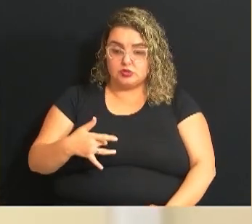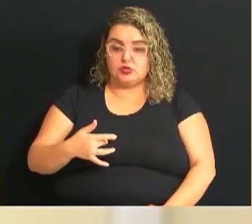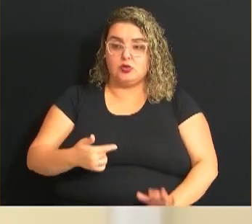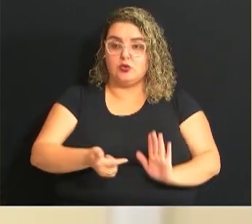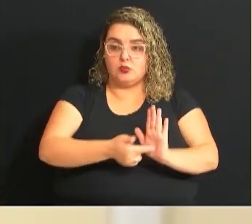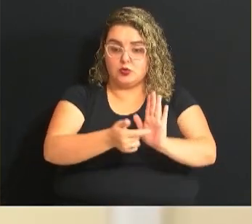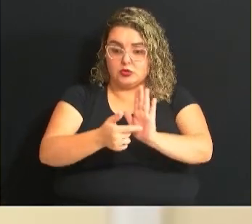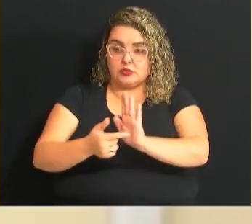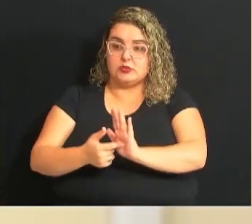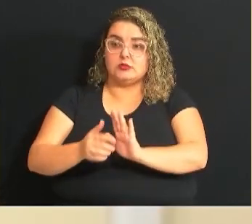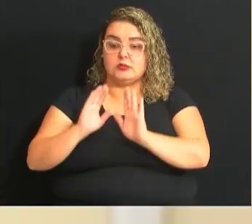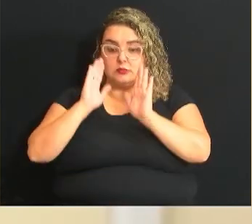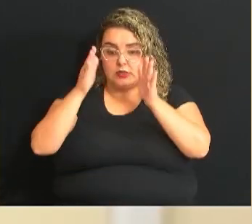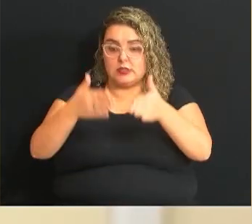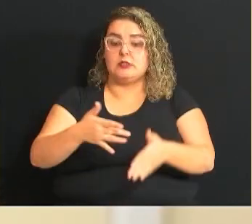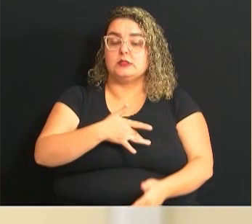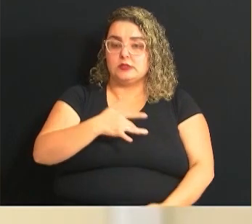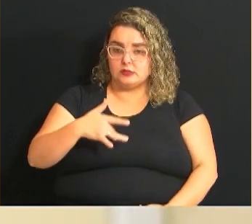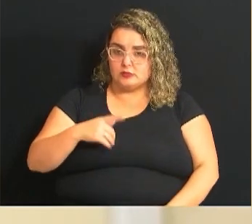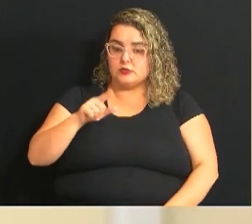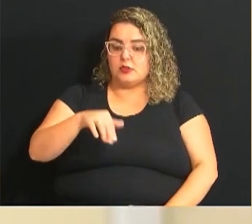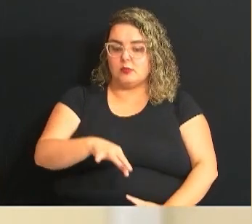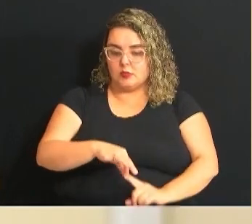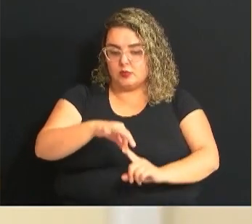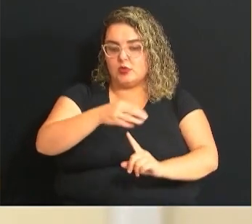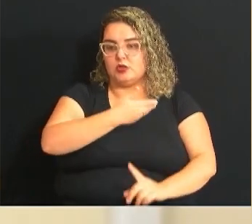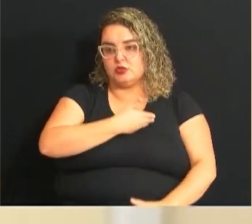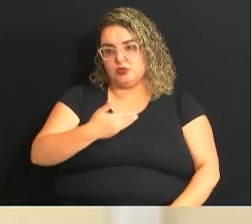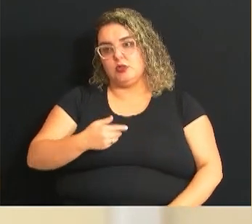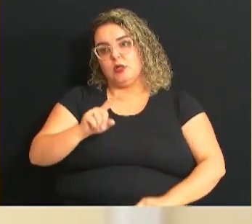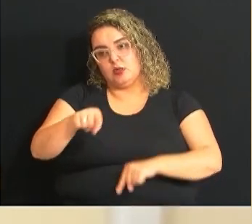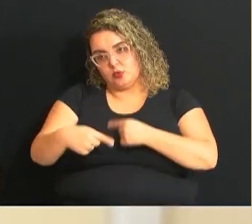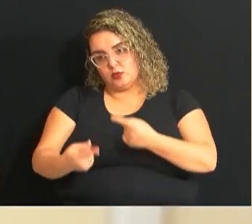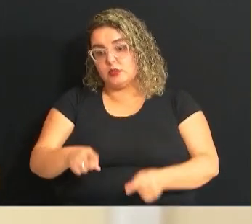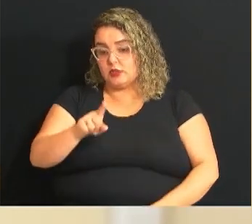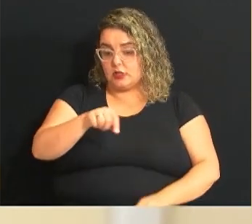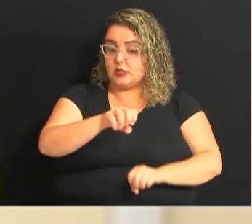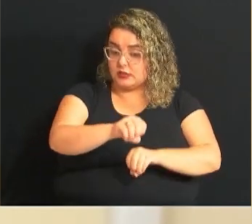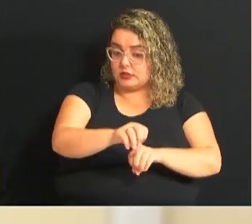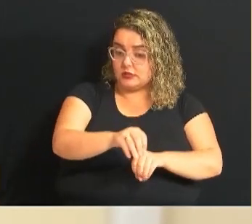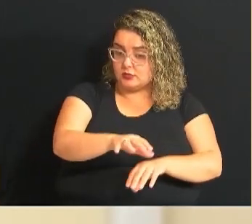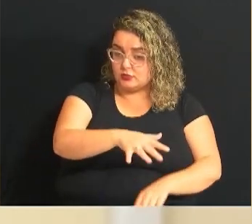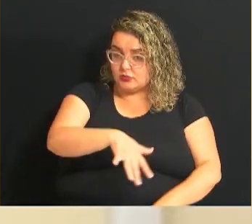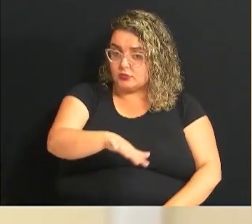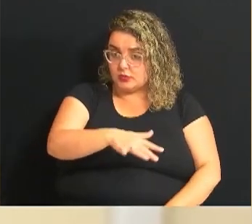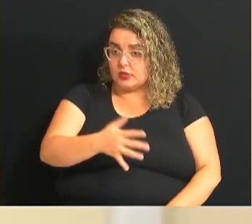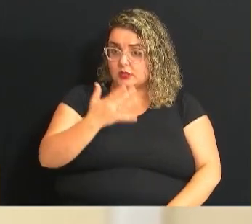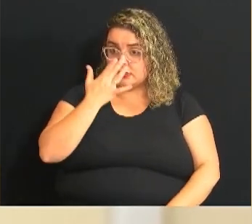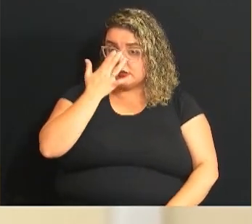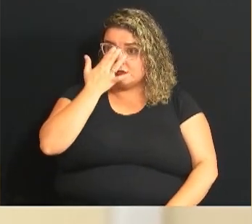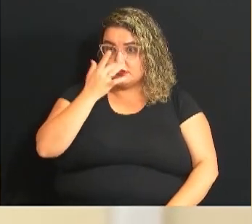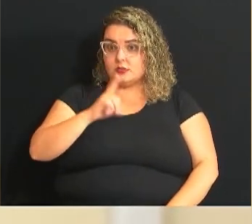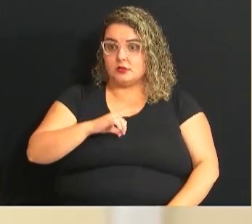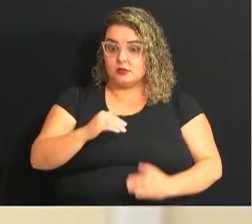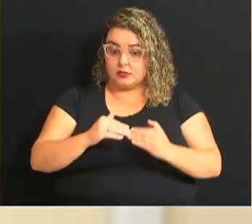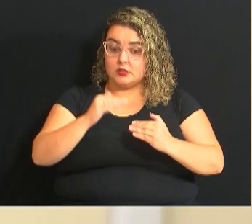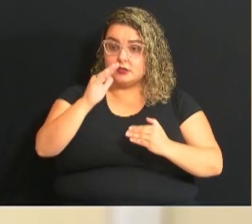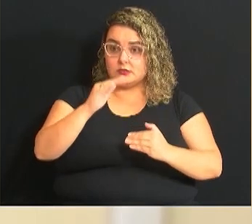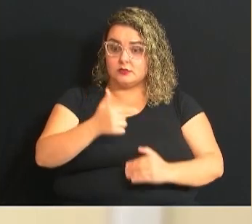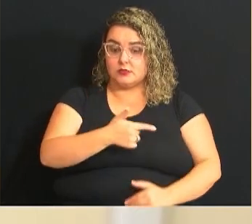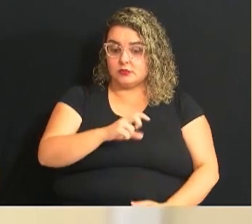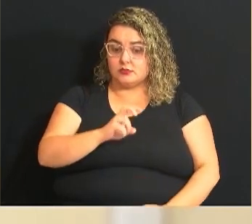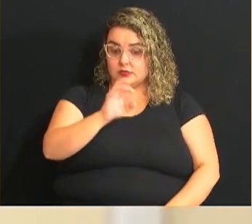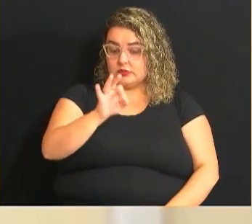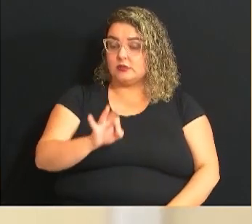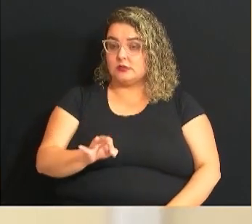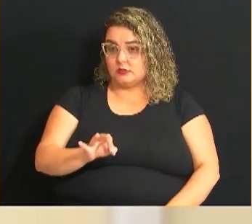é uma prioridade do governo. A outra maior receita é da educação, né, que a gente tem até acima dos 25%,